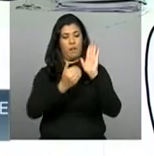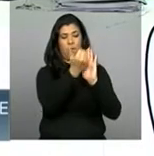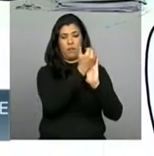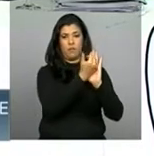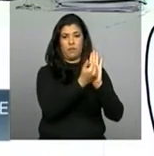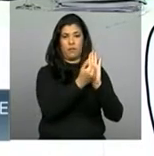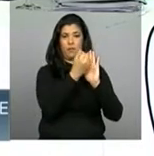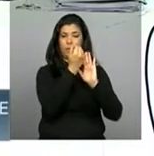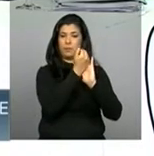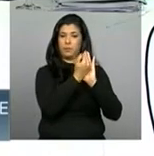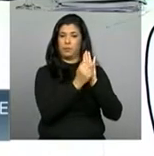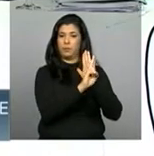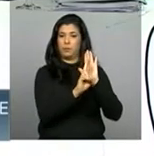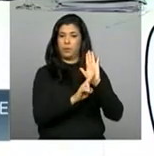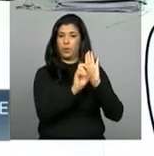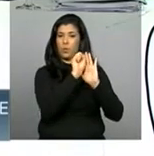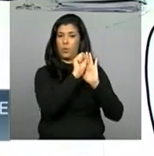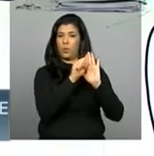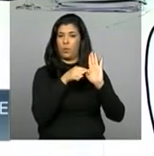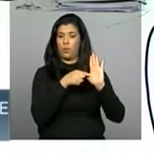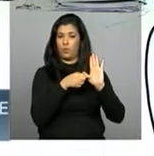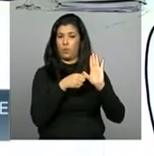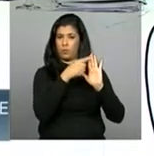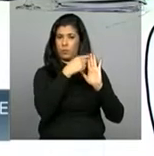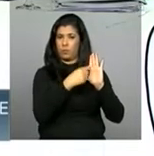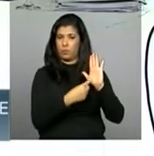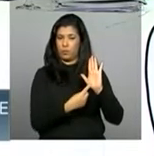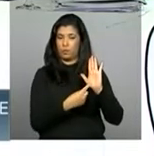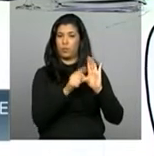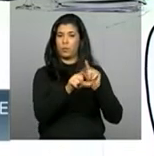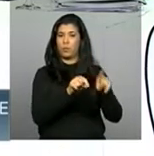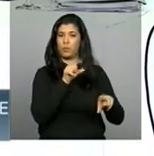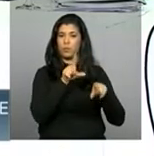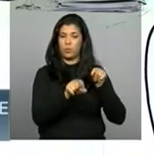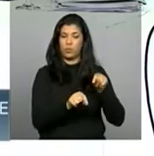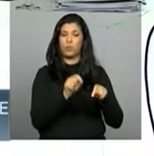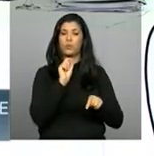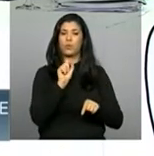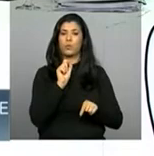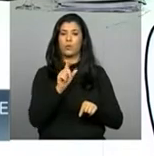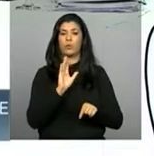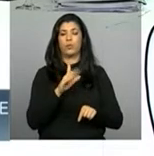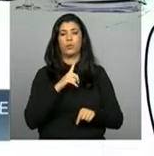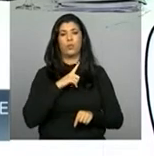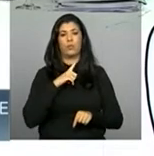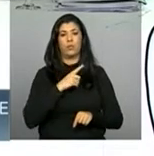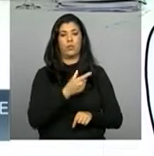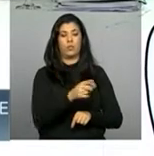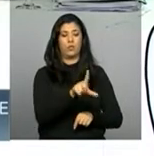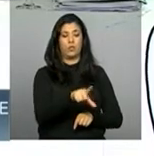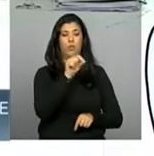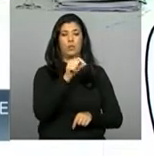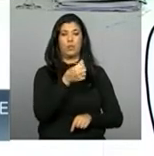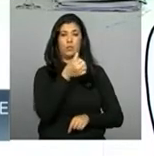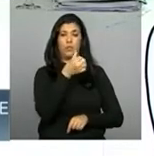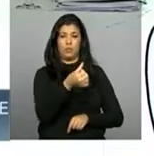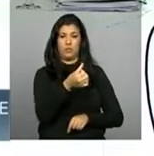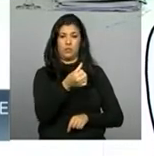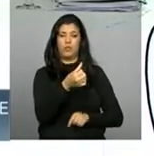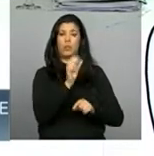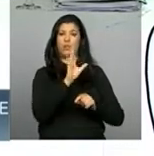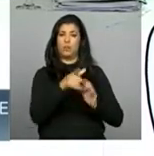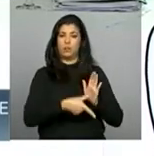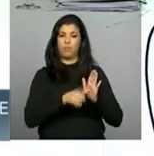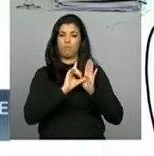lista dos oito é pleitos dos quais seis estão mais